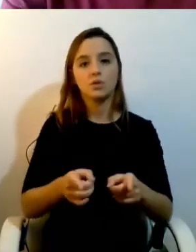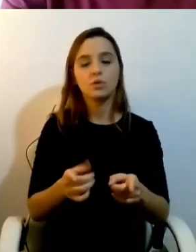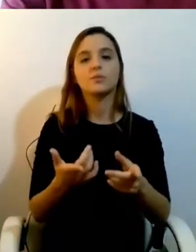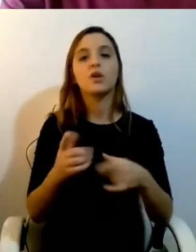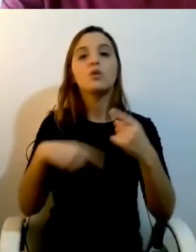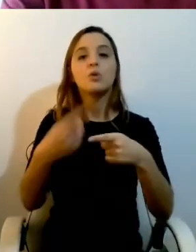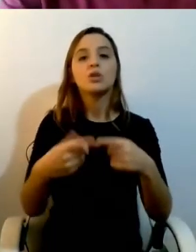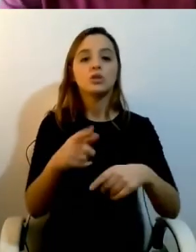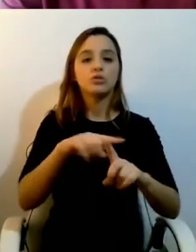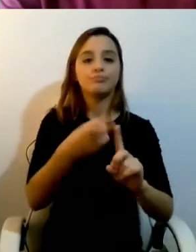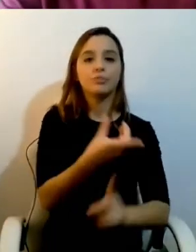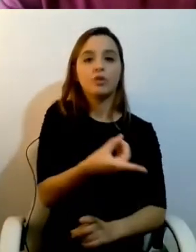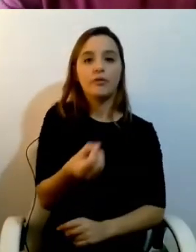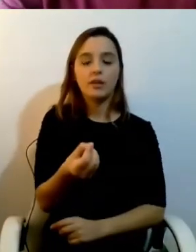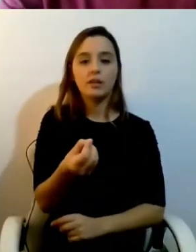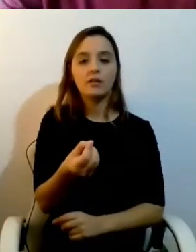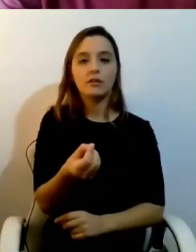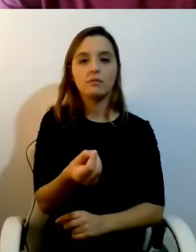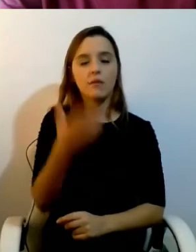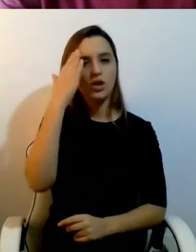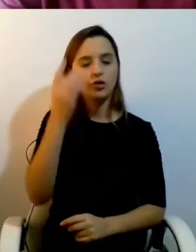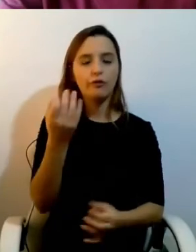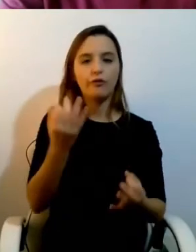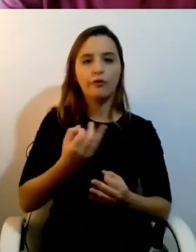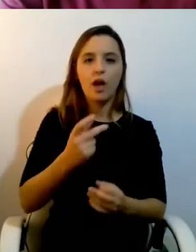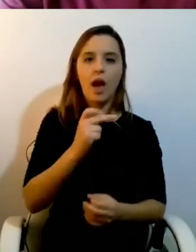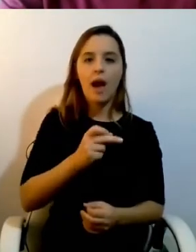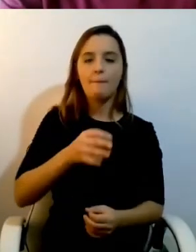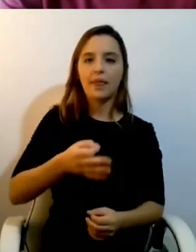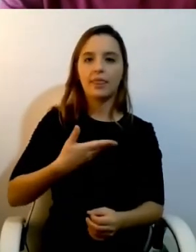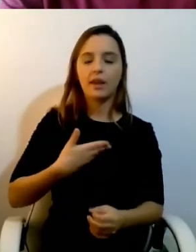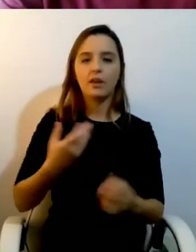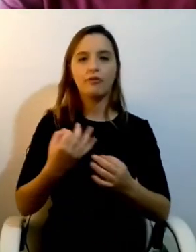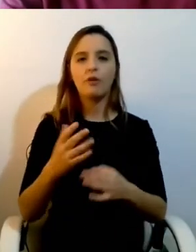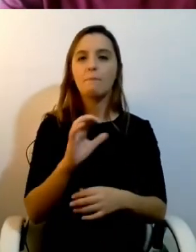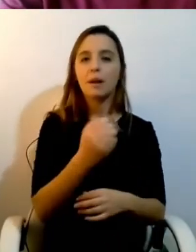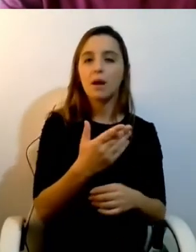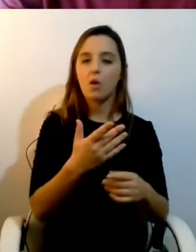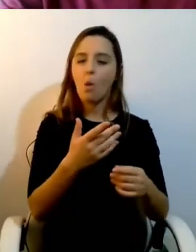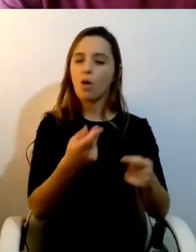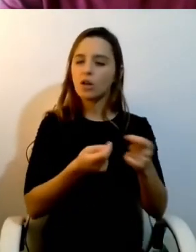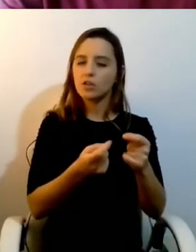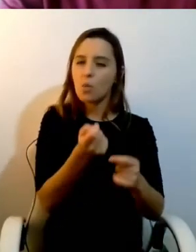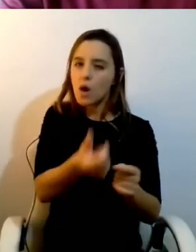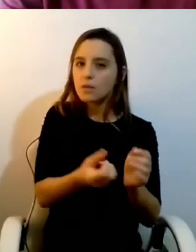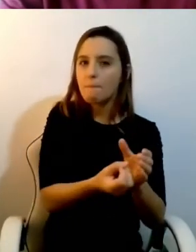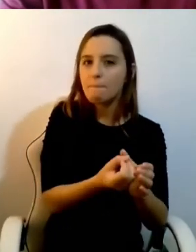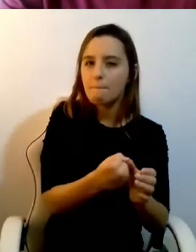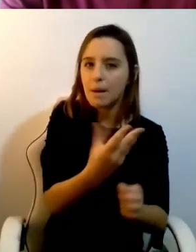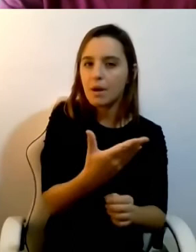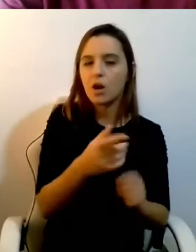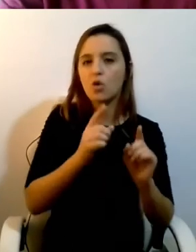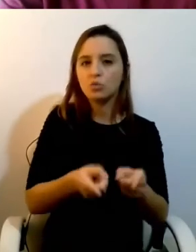90, creio que a APD será a primeira ou uma das primeiras organizações a começar a introduzir